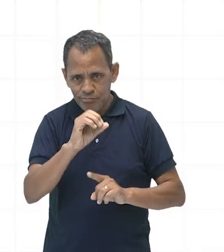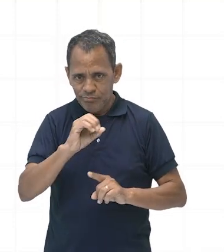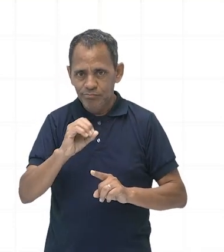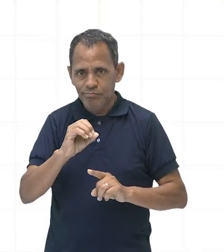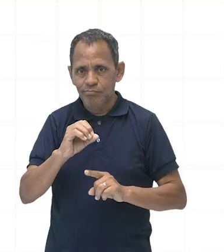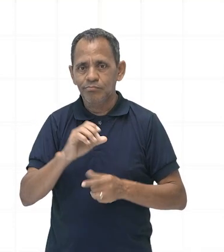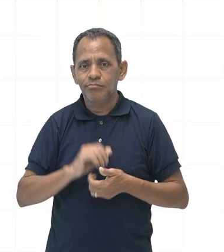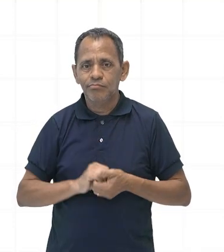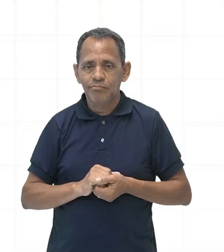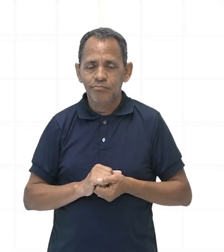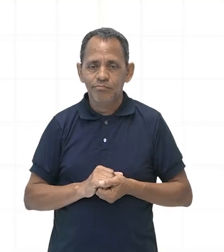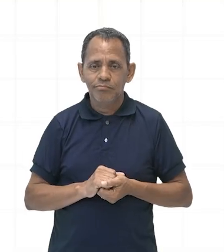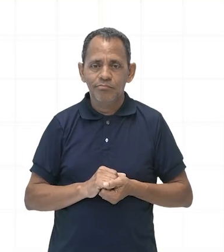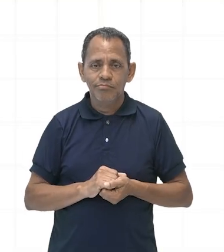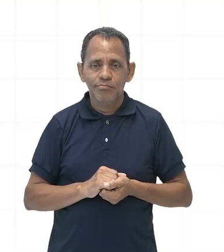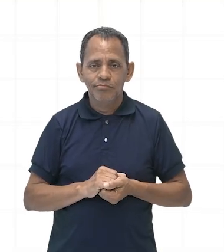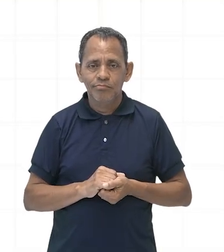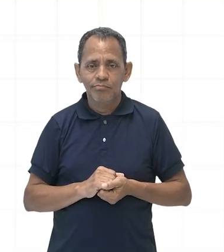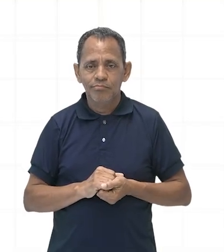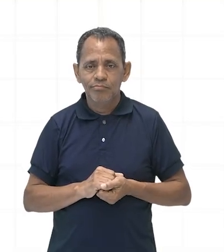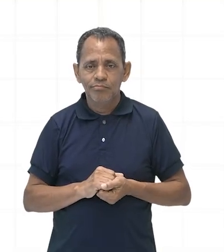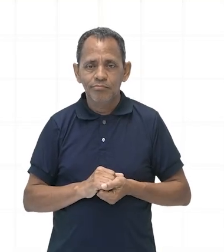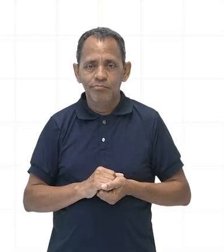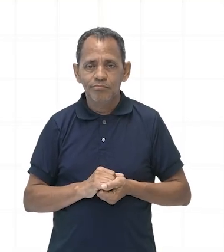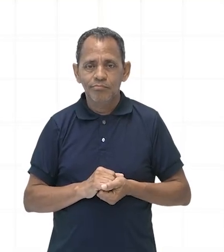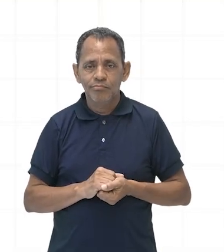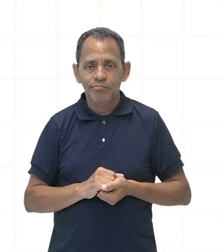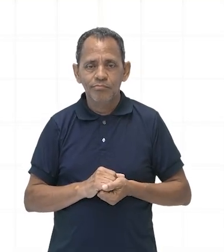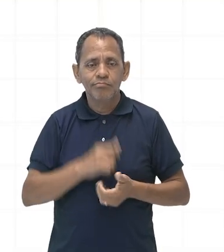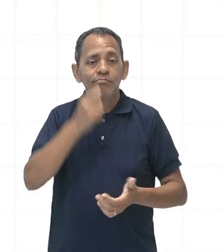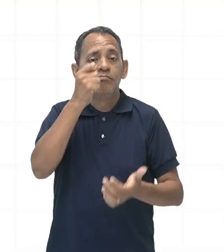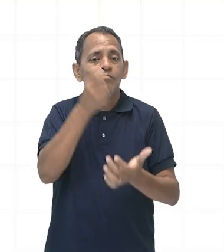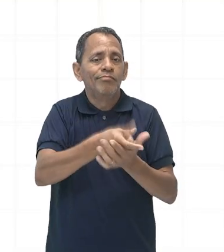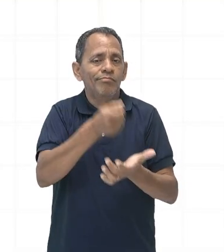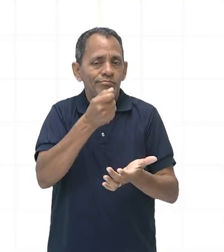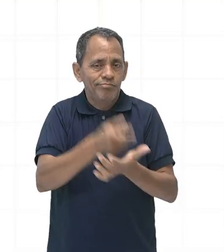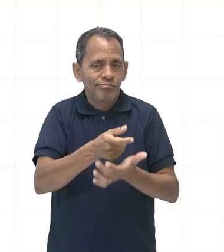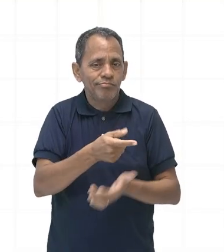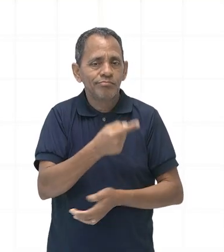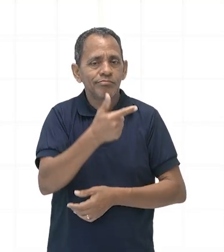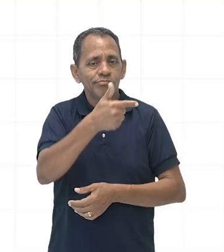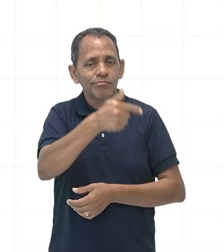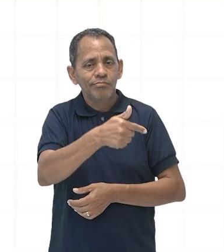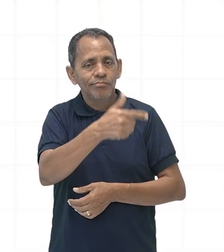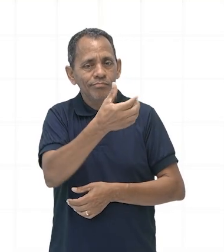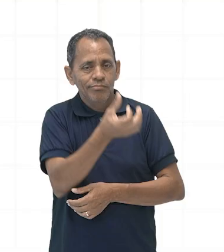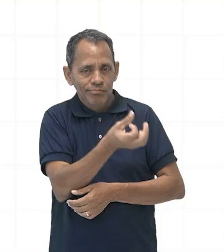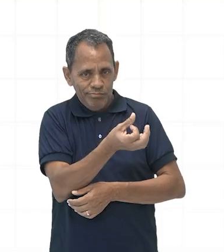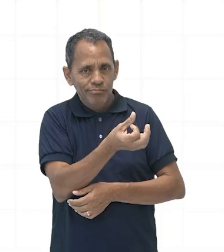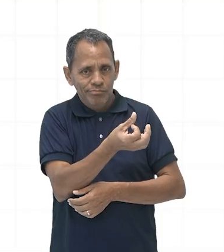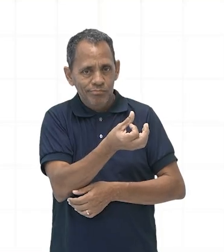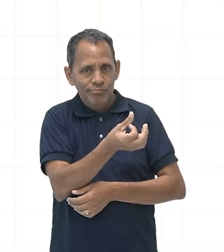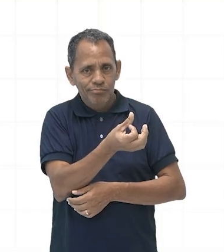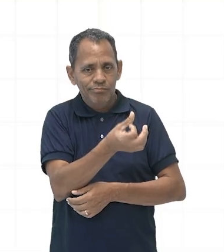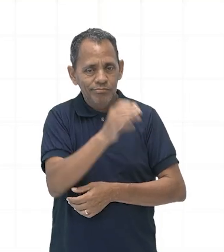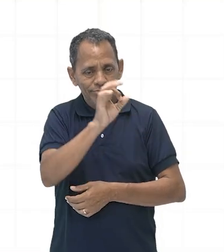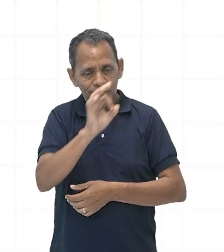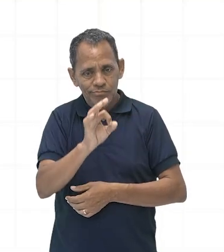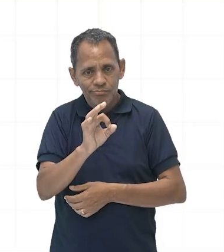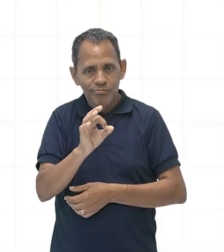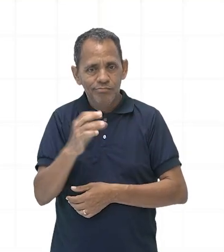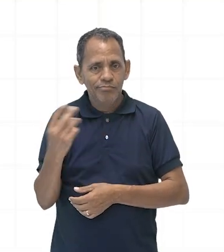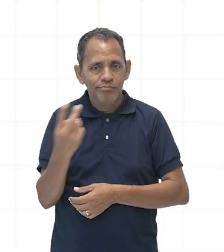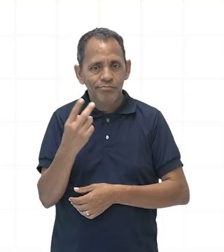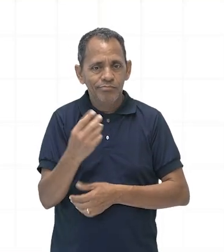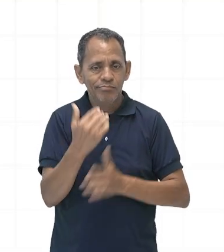vezes 100%. Então, eu estou pagando 76% do valor. Só